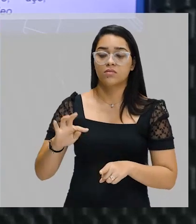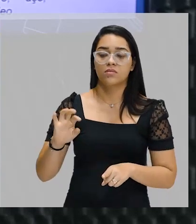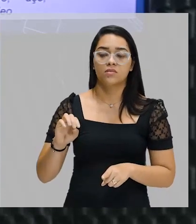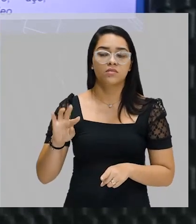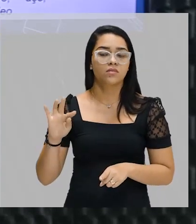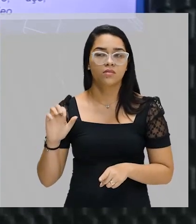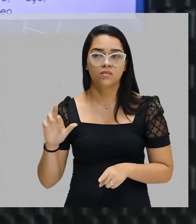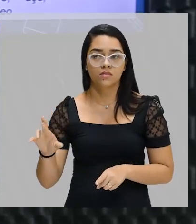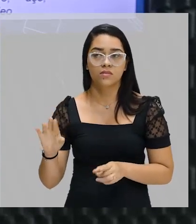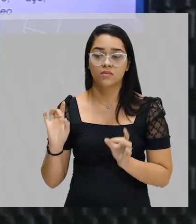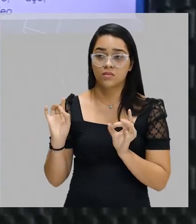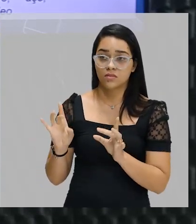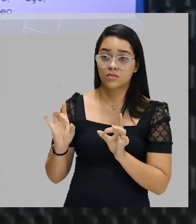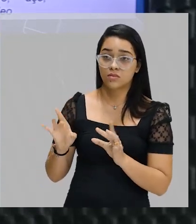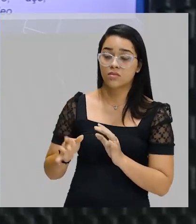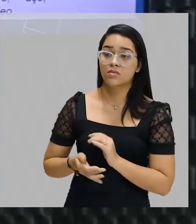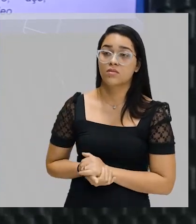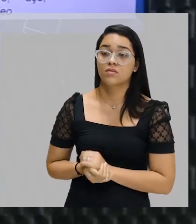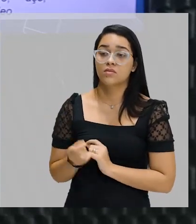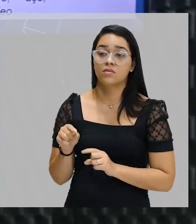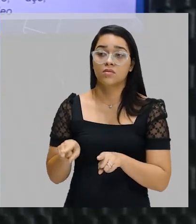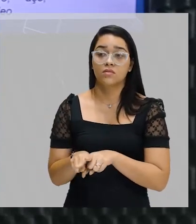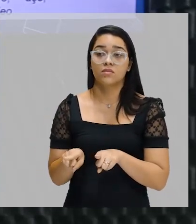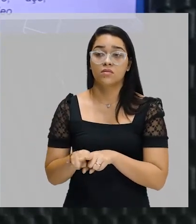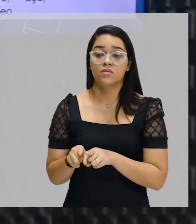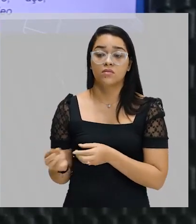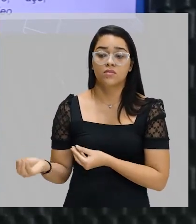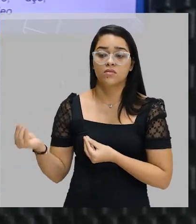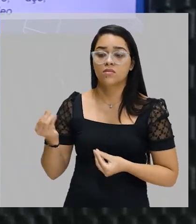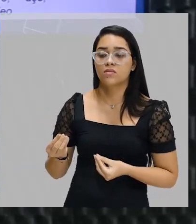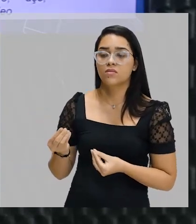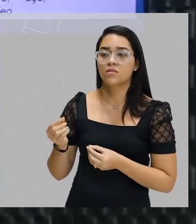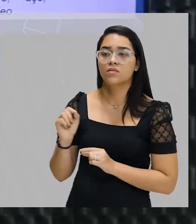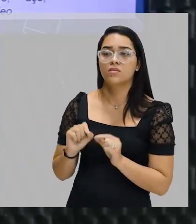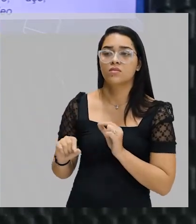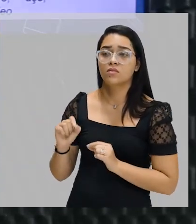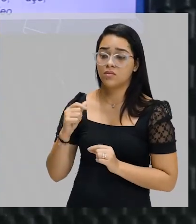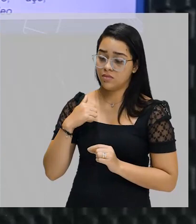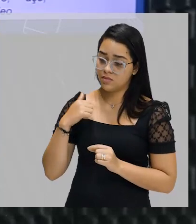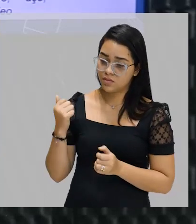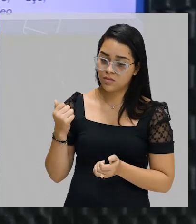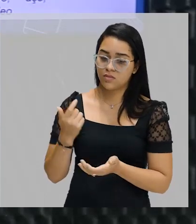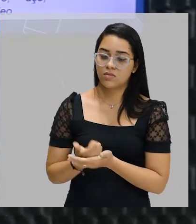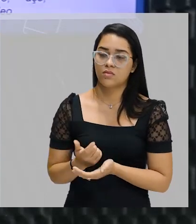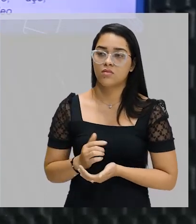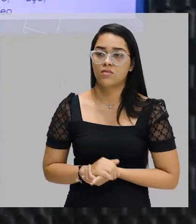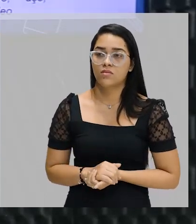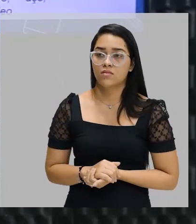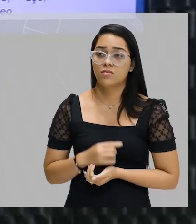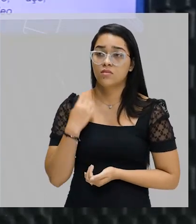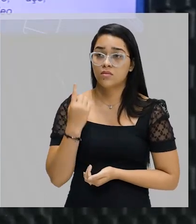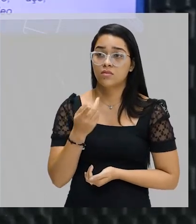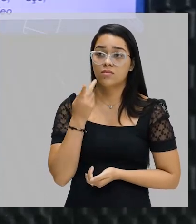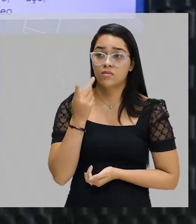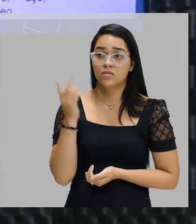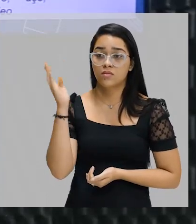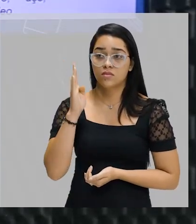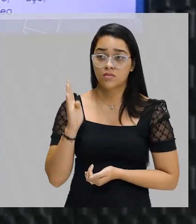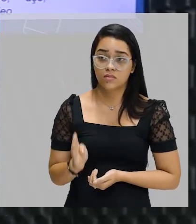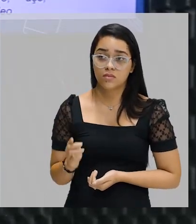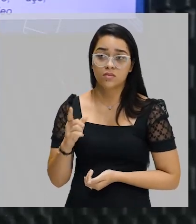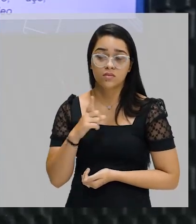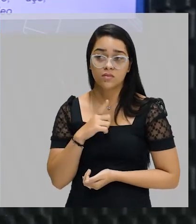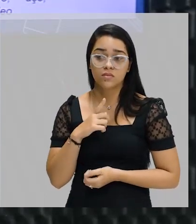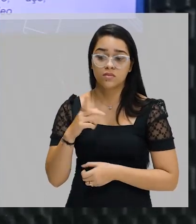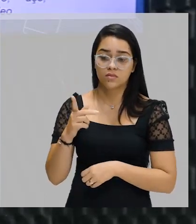Marcos? Vender, aquilo que eu mando para fora. E aquilo que ele importa. O que é importa? É aquilo que eu compro. Tá? Quando nós falamos que